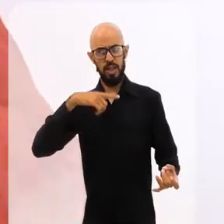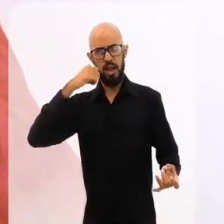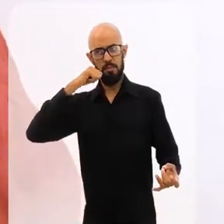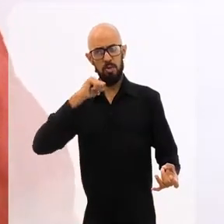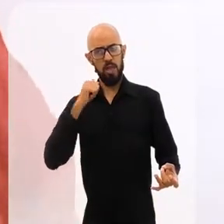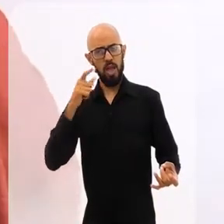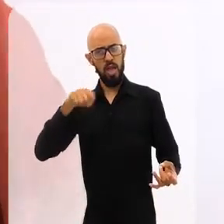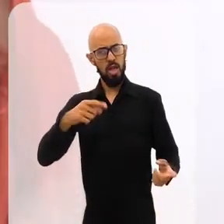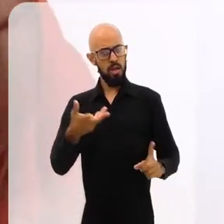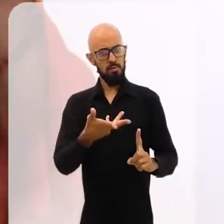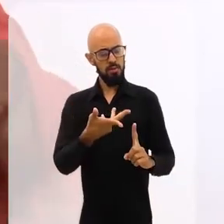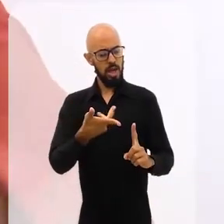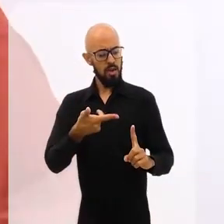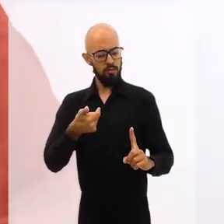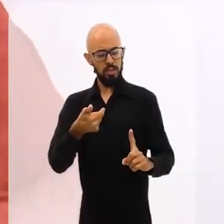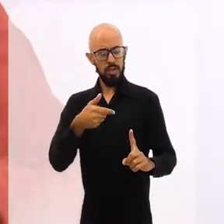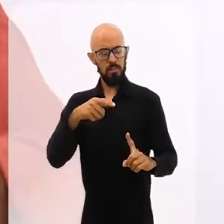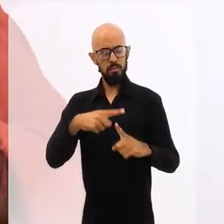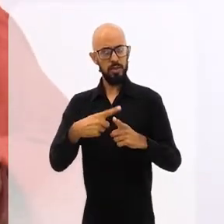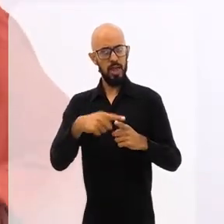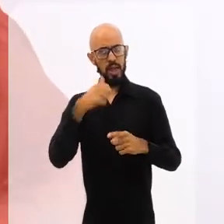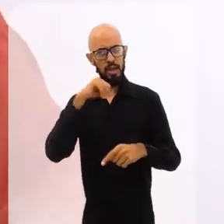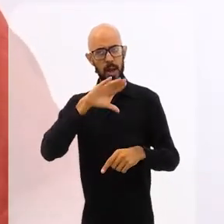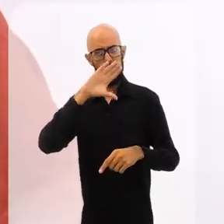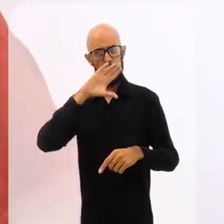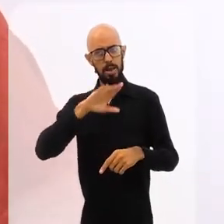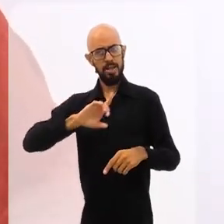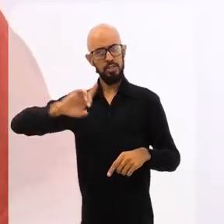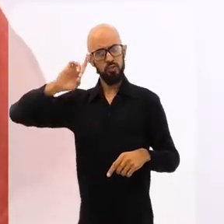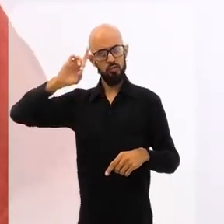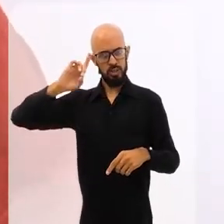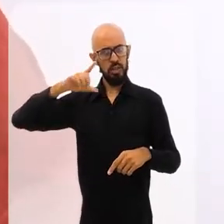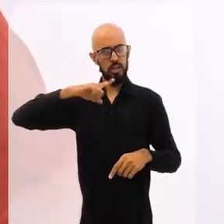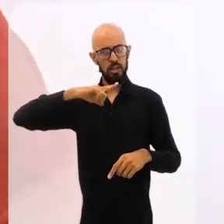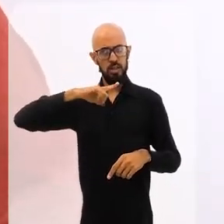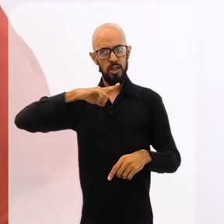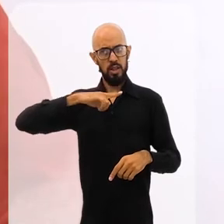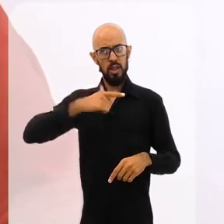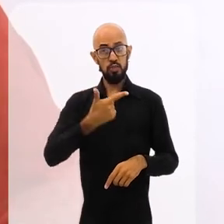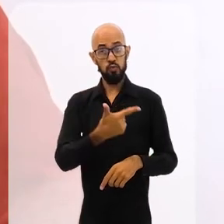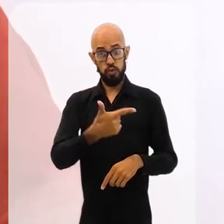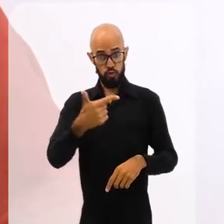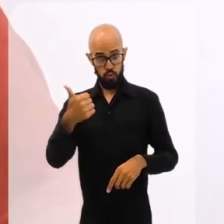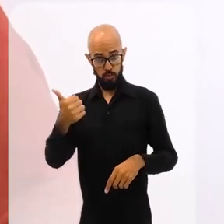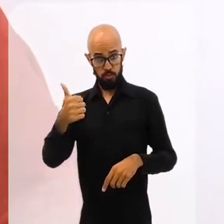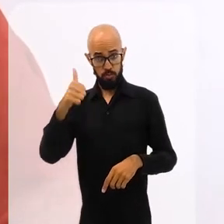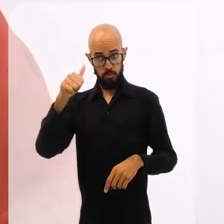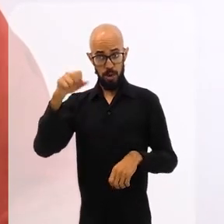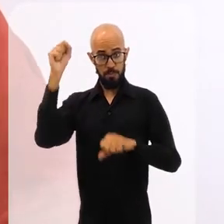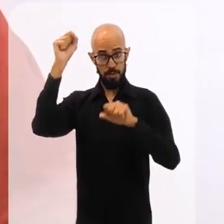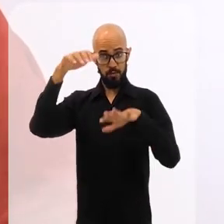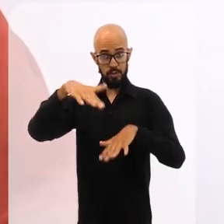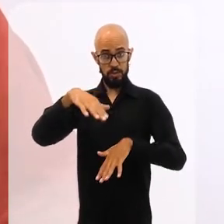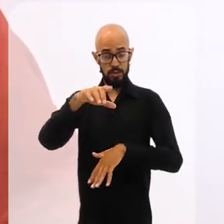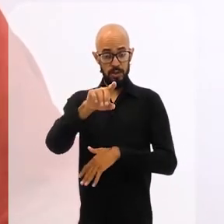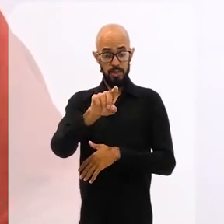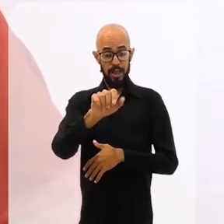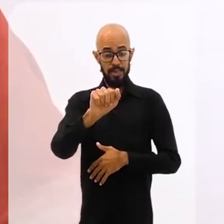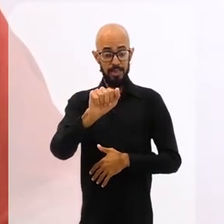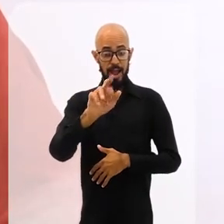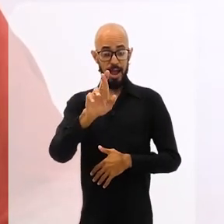ela é uma coisa preciosa, porque é a nossa mãe divina. A Tara, por exemplo, tem as 21 manifestações da